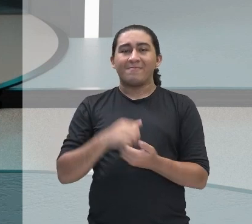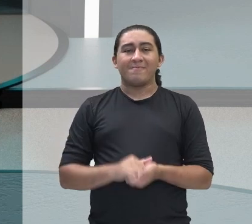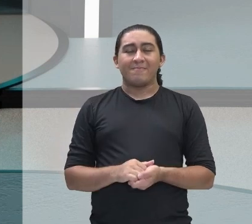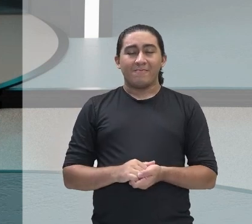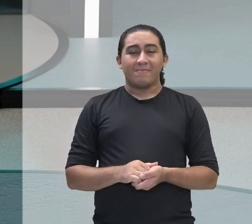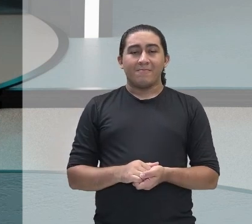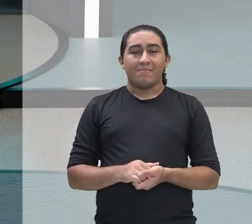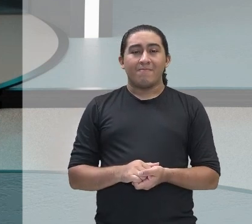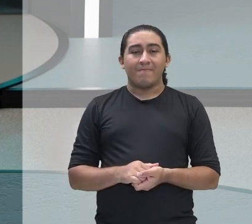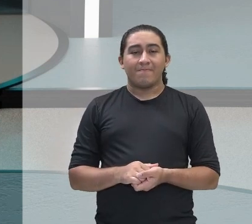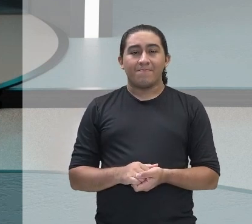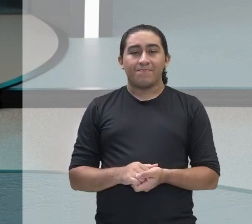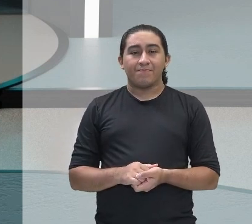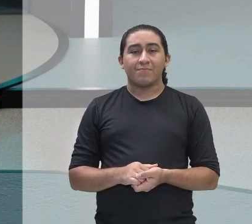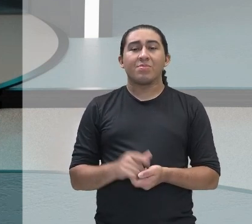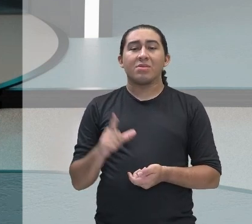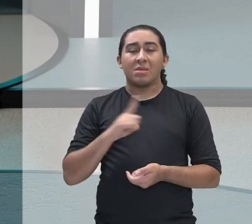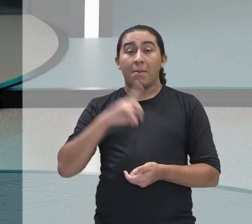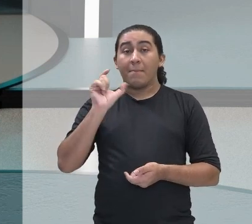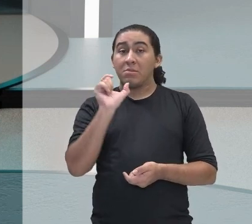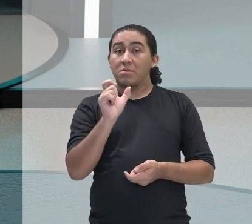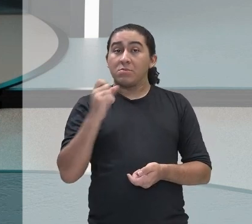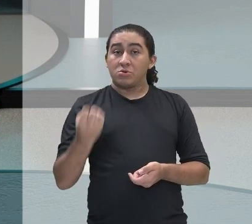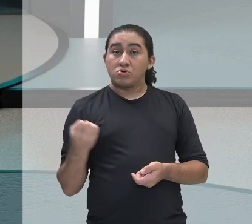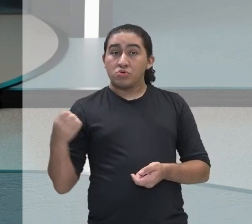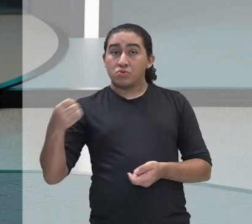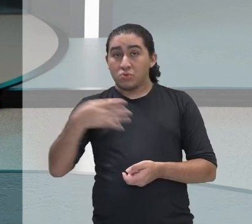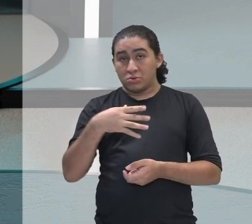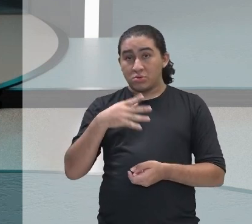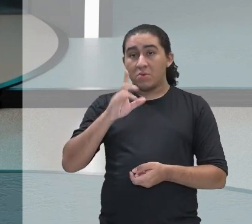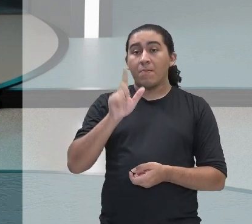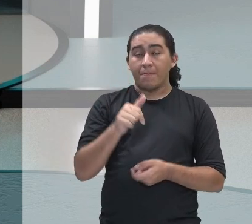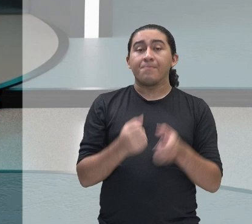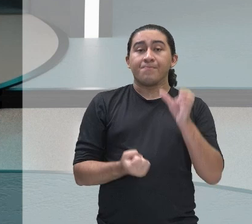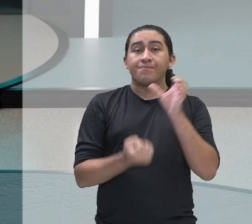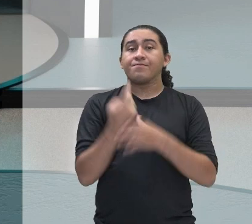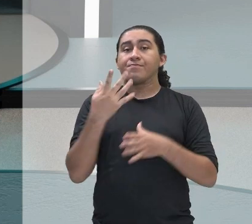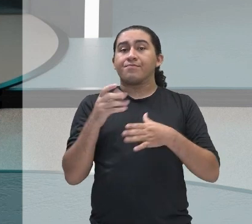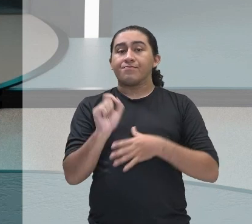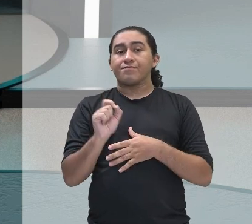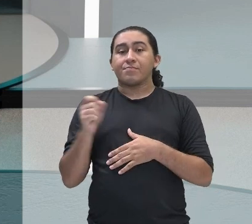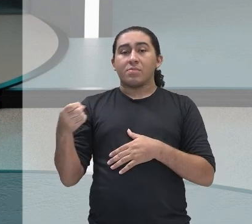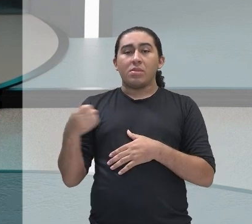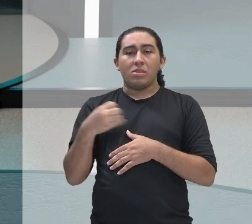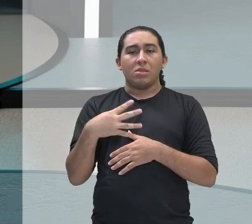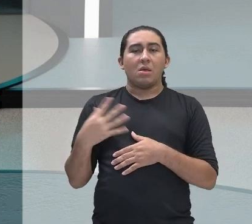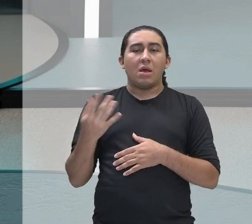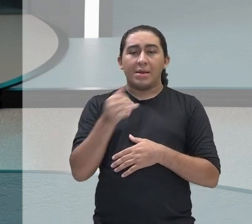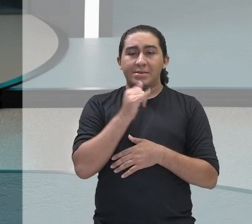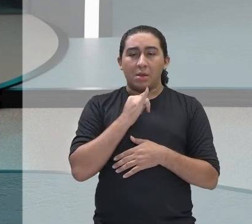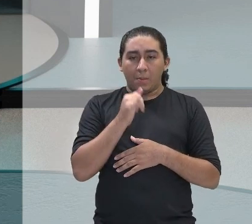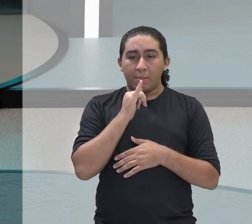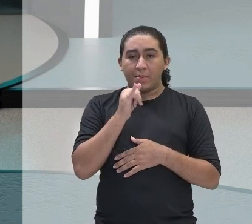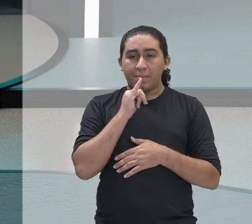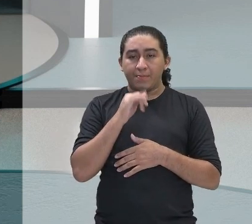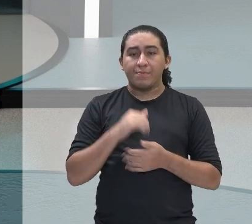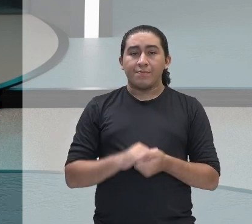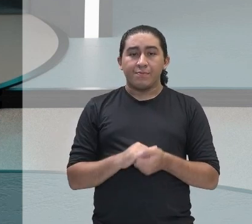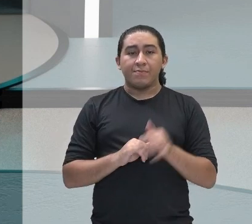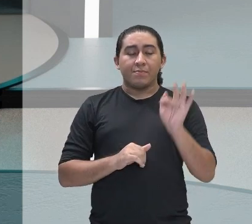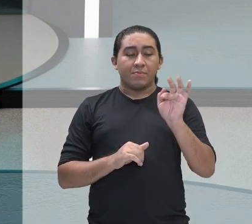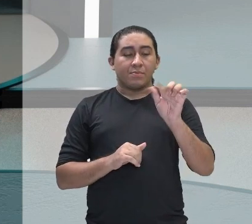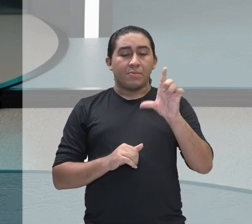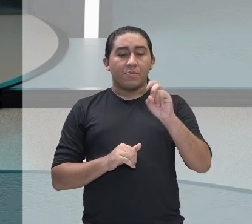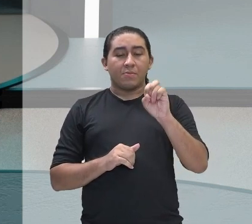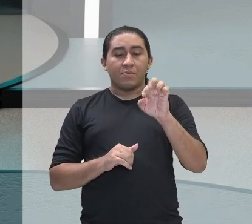Então, essa palavra vai se formar, né? Ela é formada por, no caso aqui de